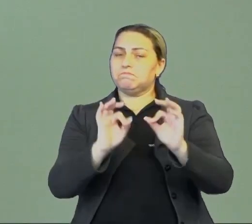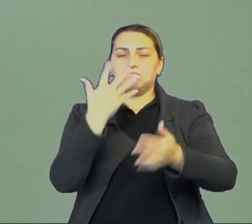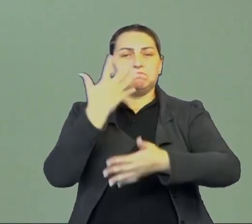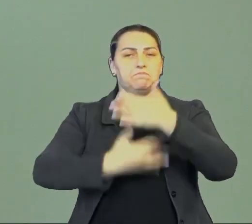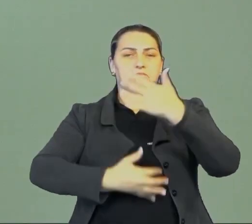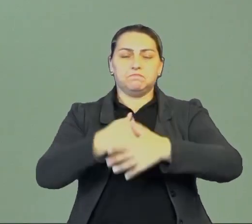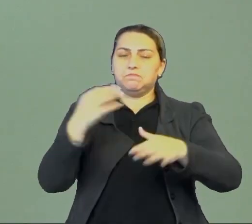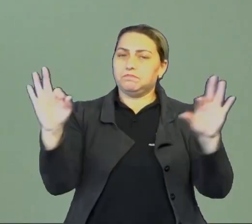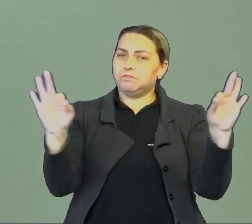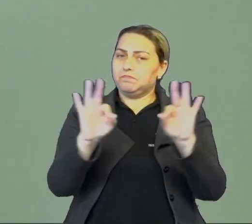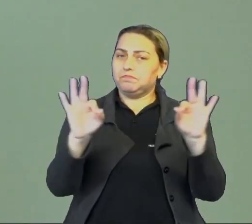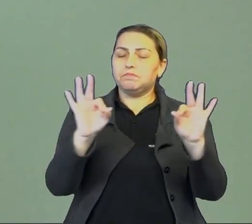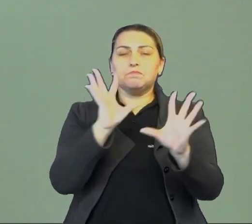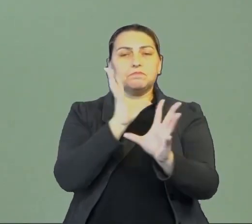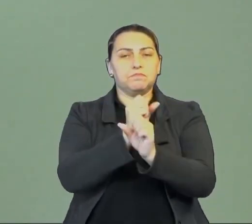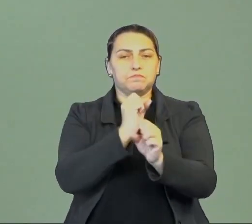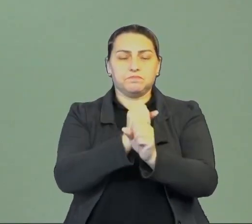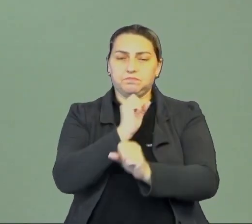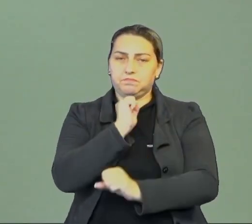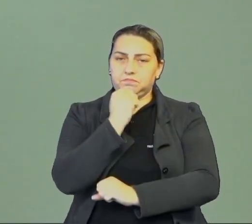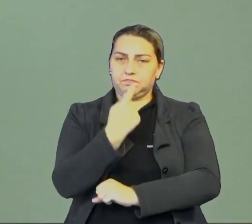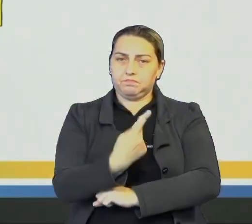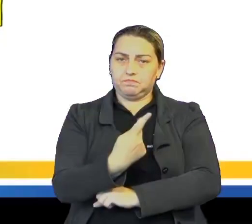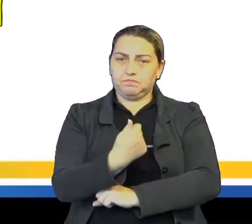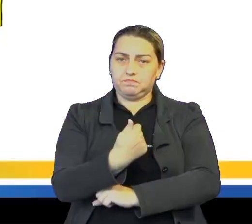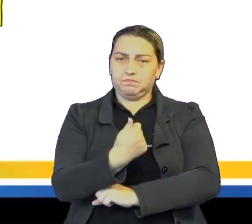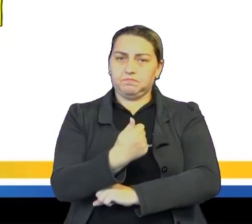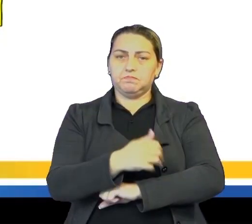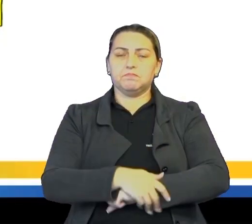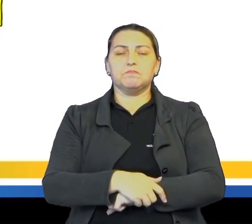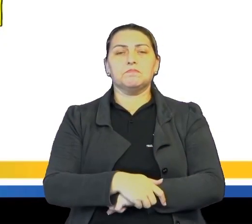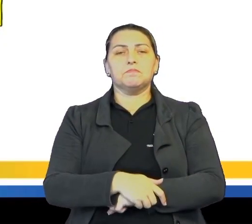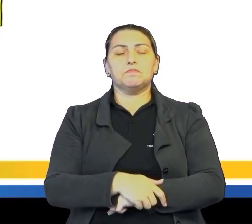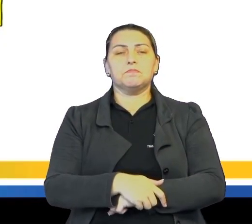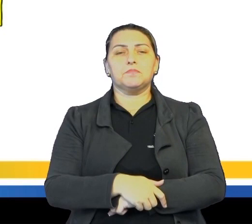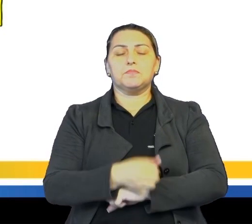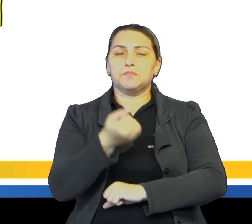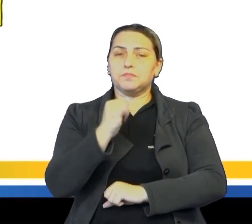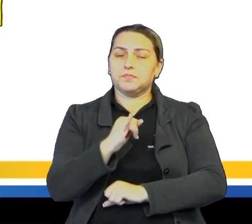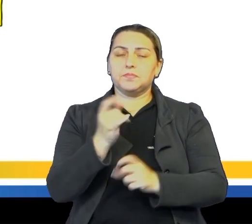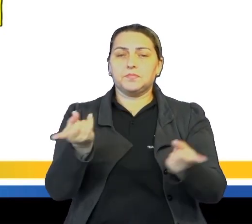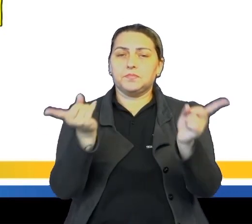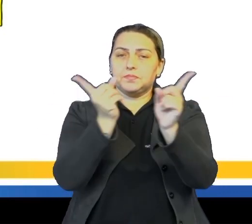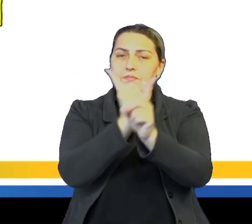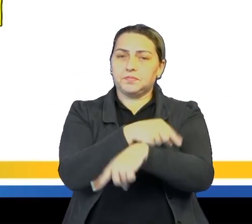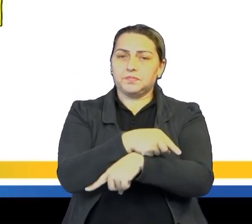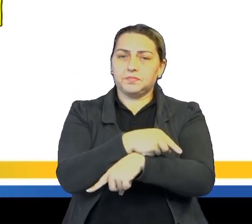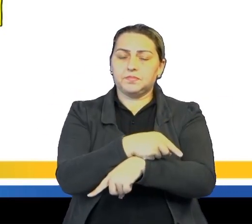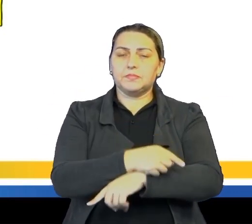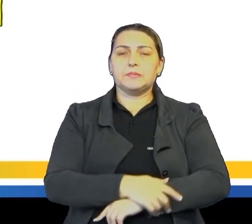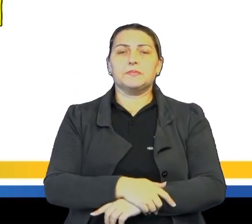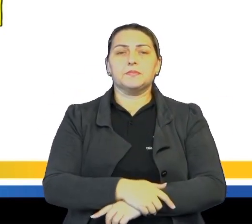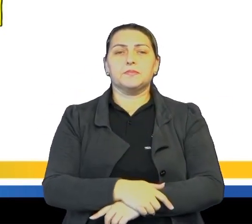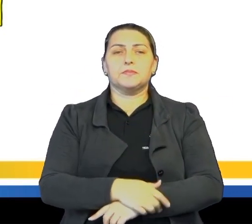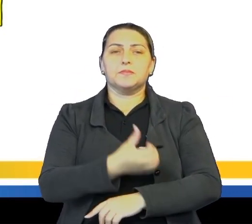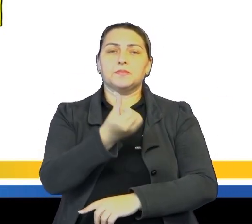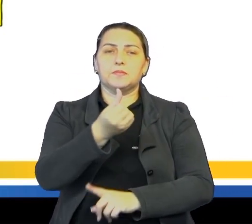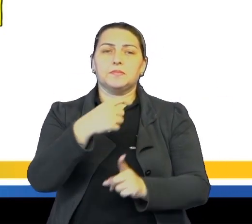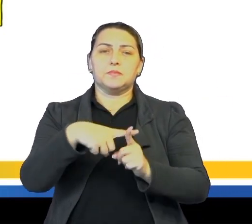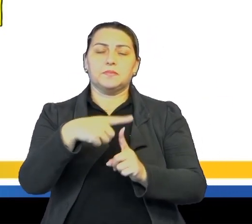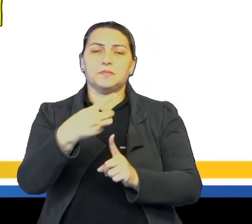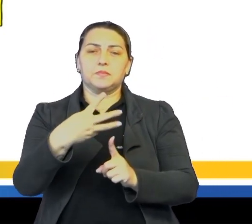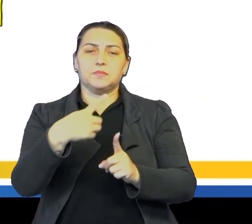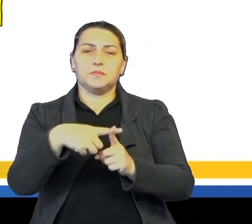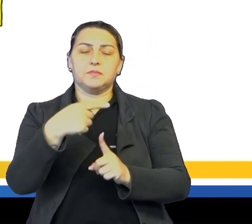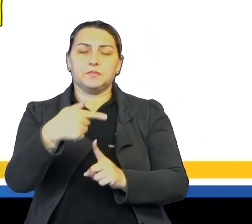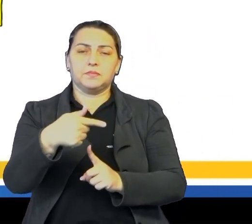não vai interferir na soma tudo bem Então se a gente trocar a ordem Ali era 6 + 3